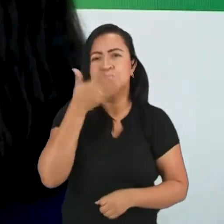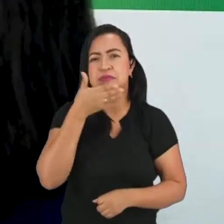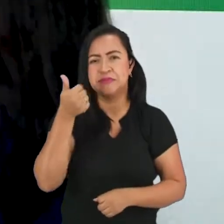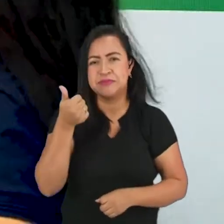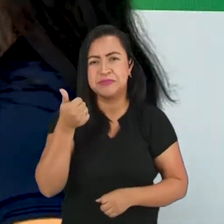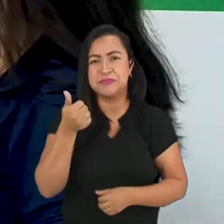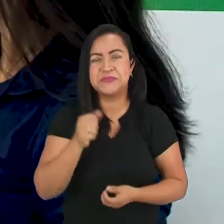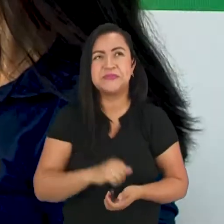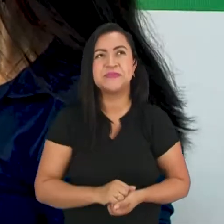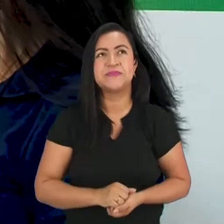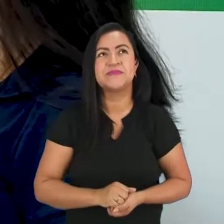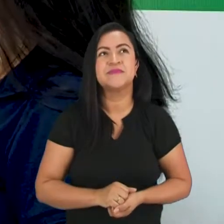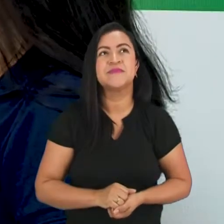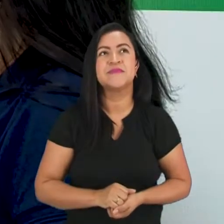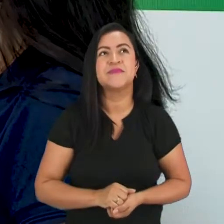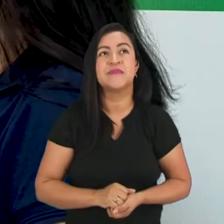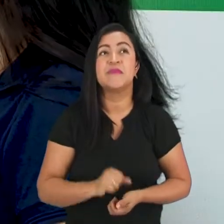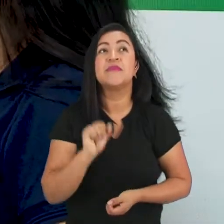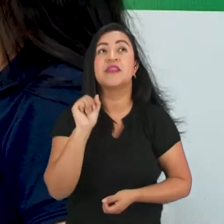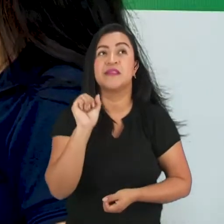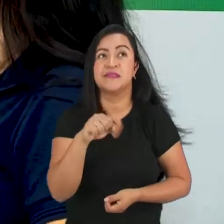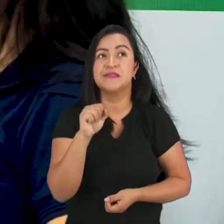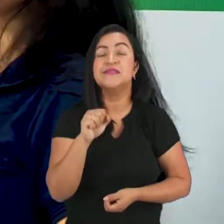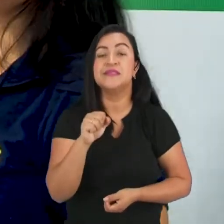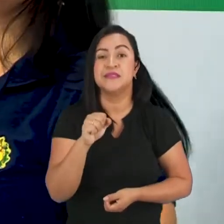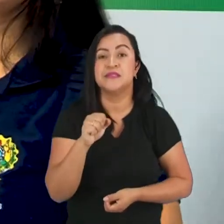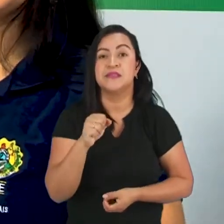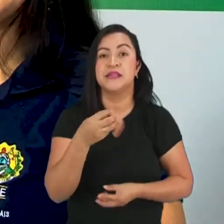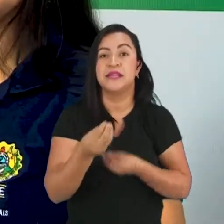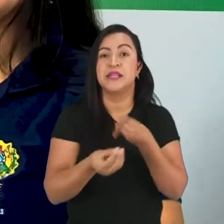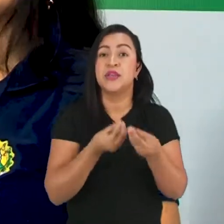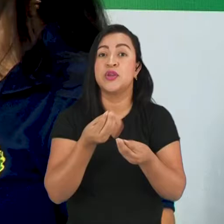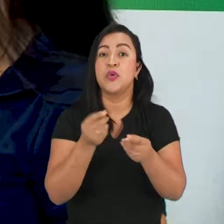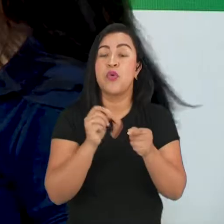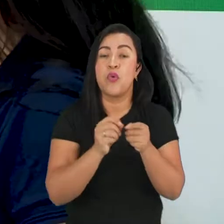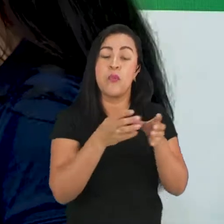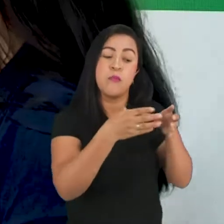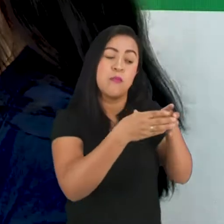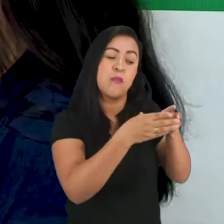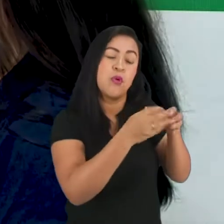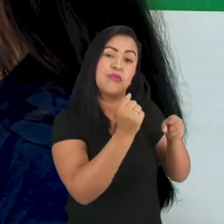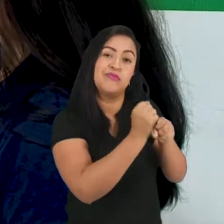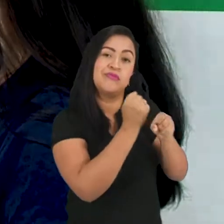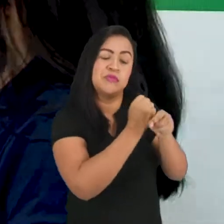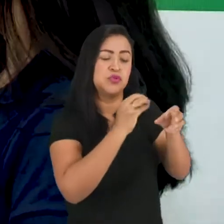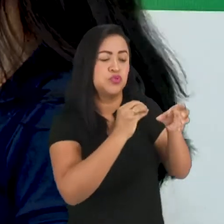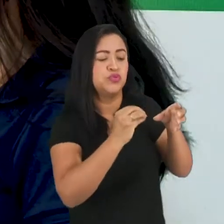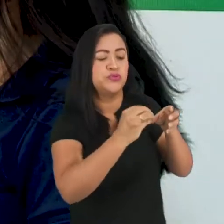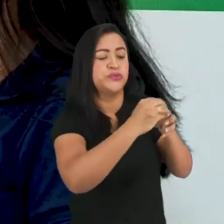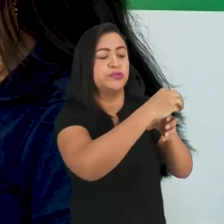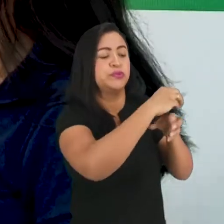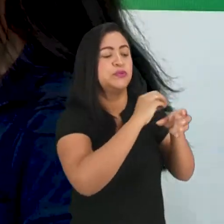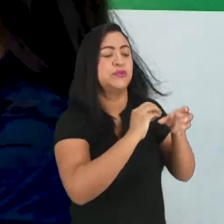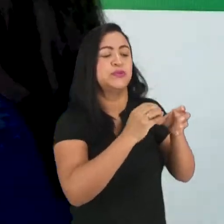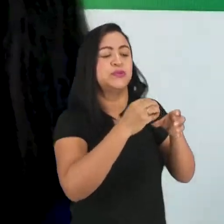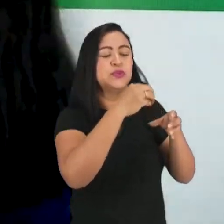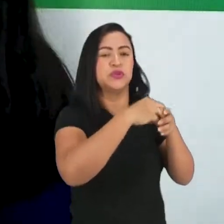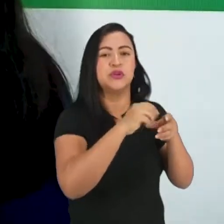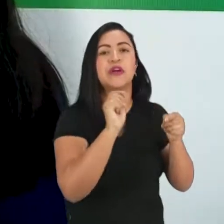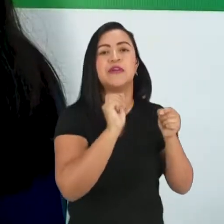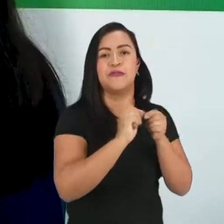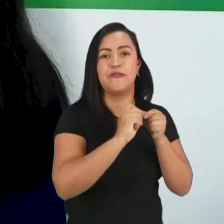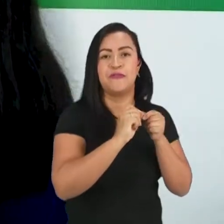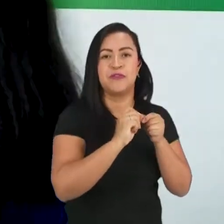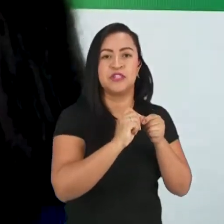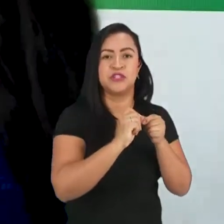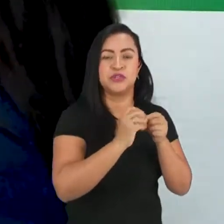Sim, ó. Pelo tipo de ninho que costuma fazer, né? Elas fazem um tipo de ninho que dá certinho nesse tipo